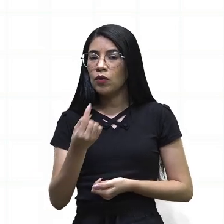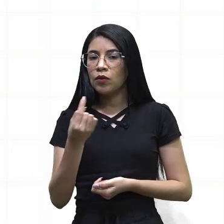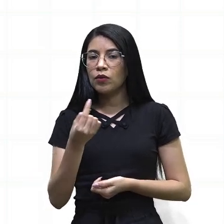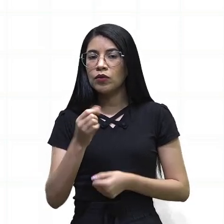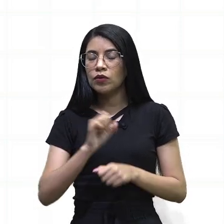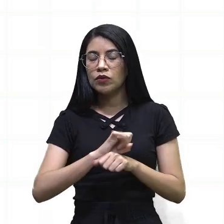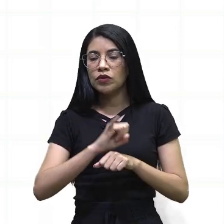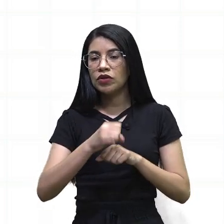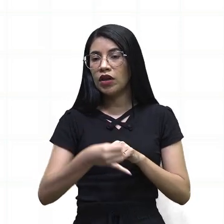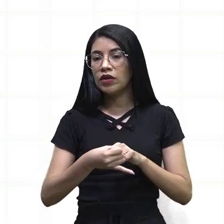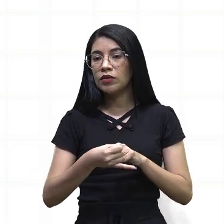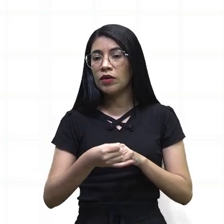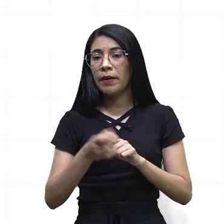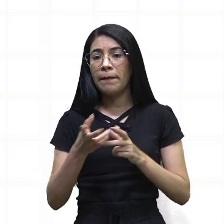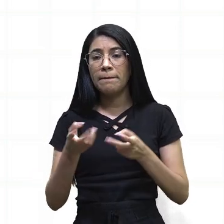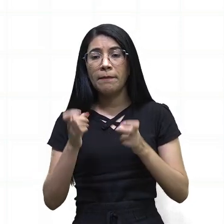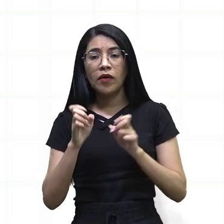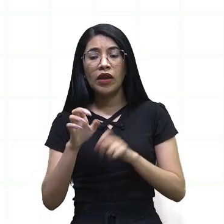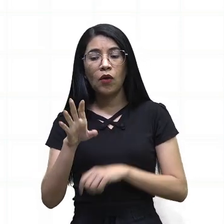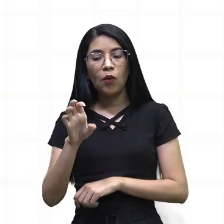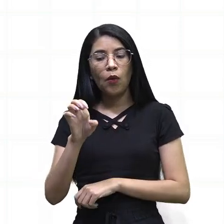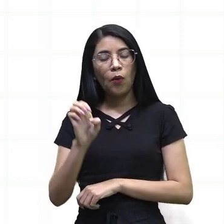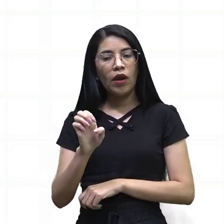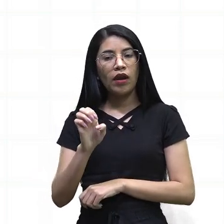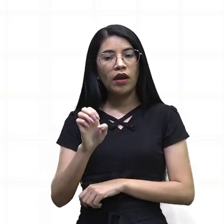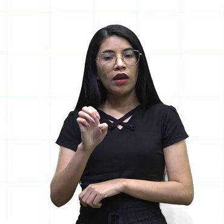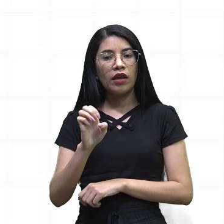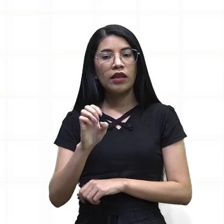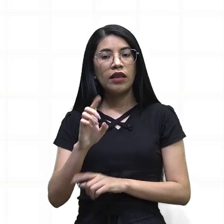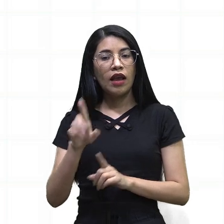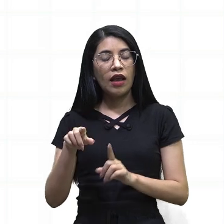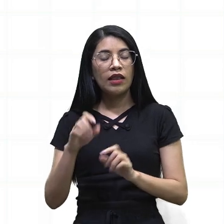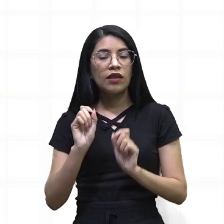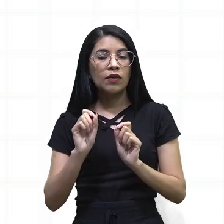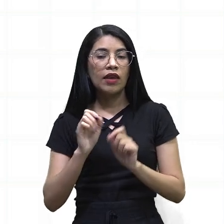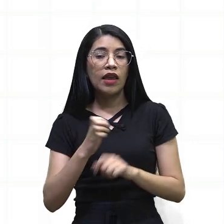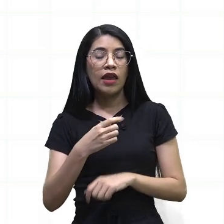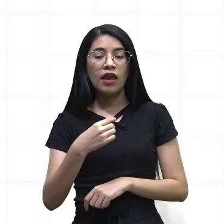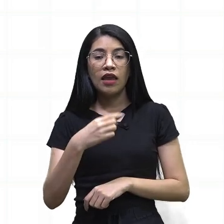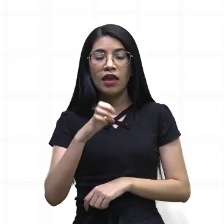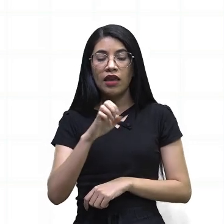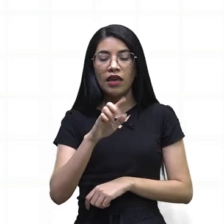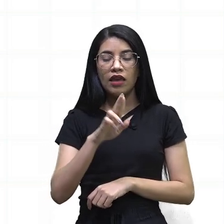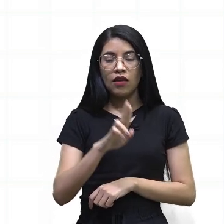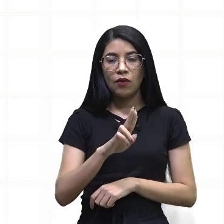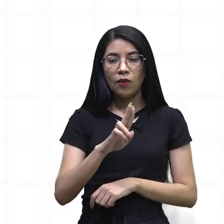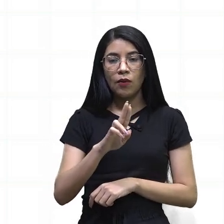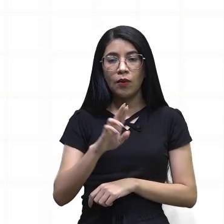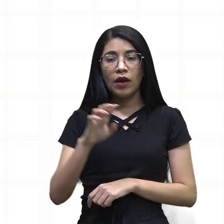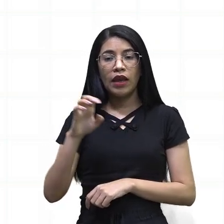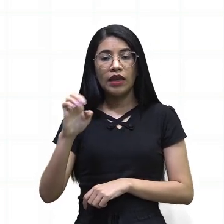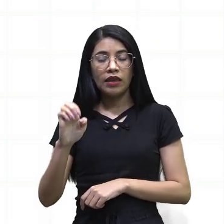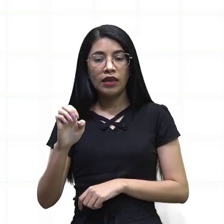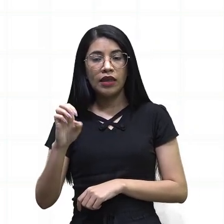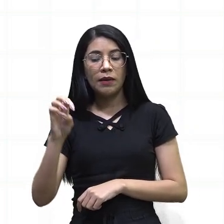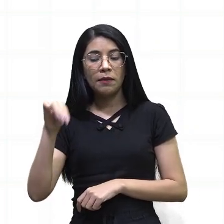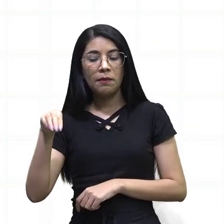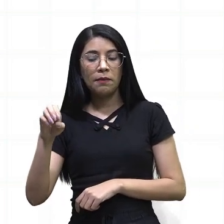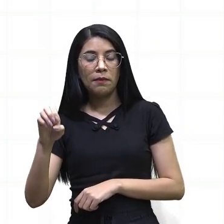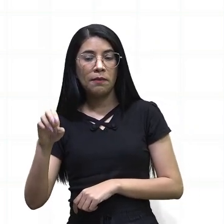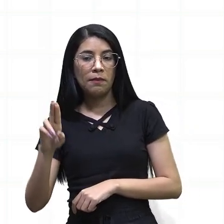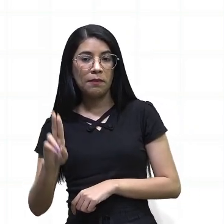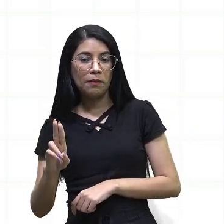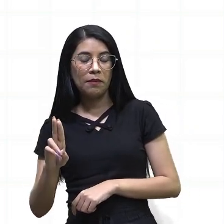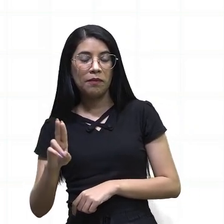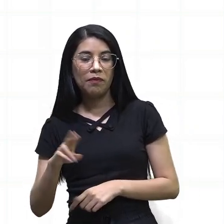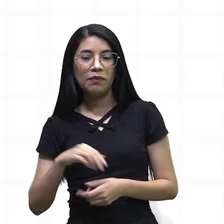Olha só o ezinho aqui já indicando que tem mais de um elemento. Então, percebo que ó, nós temos o eu e nós